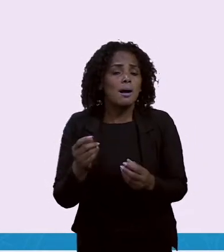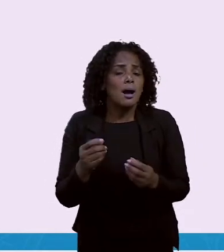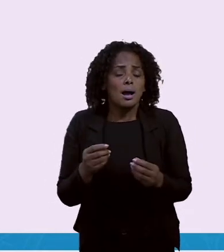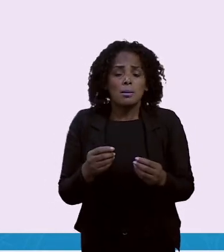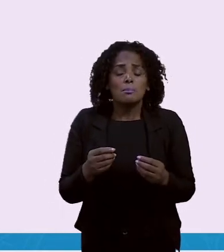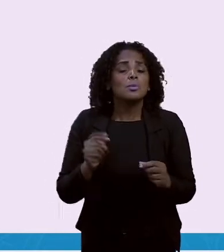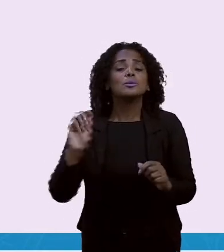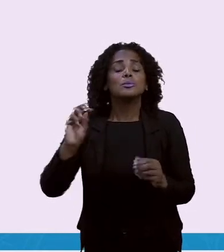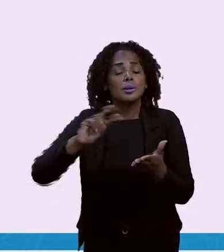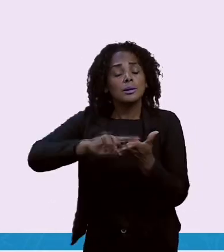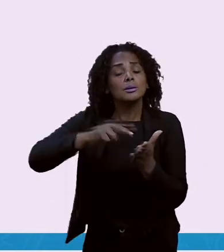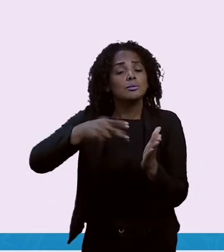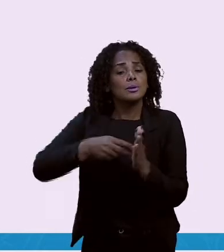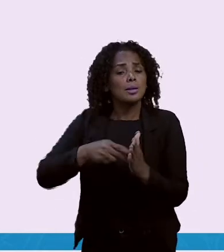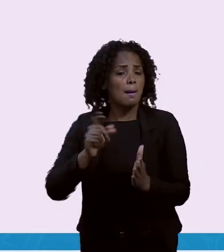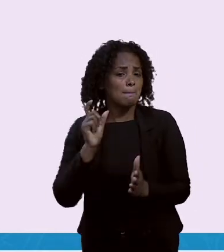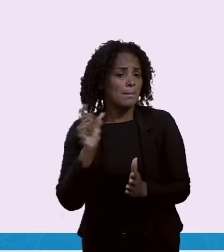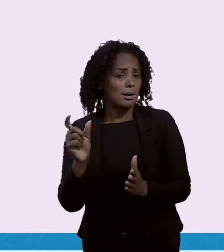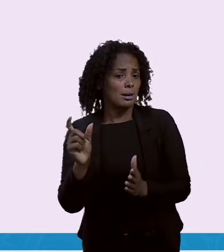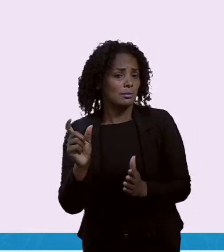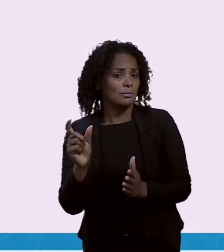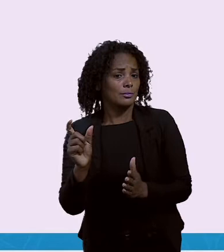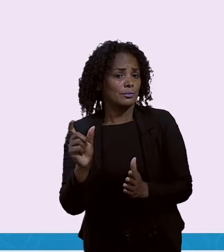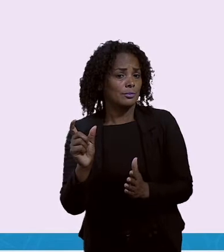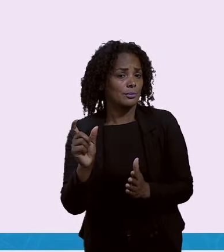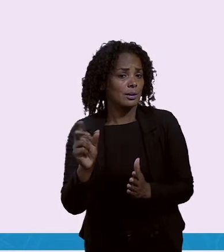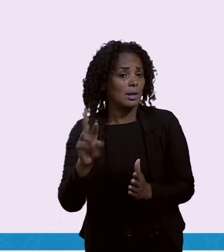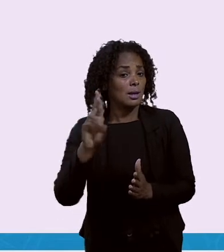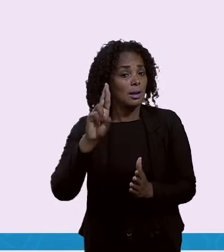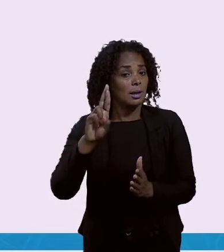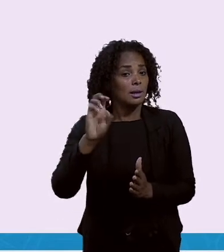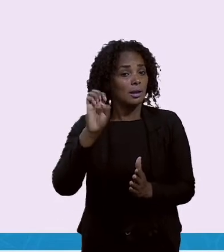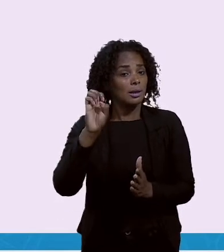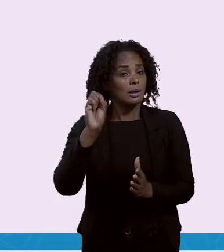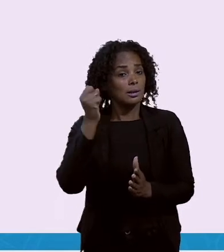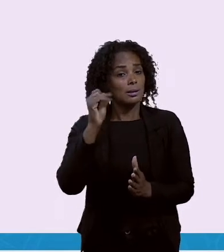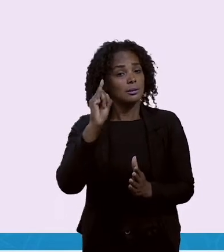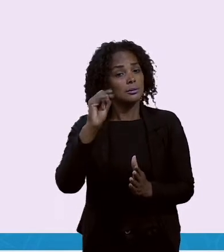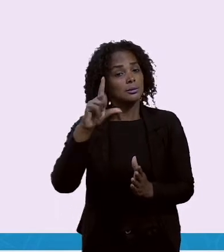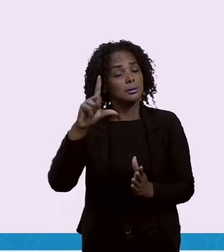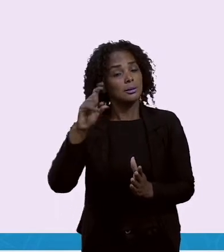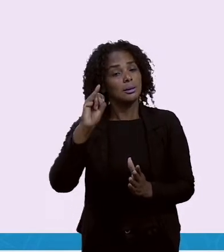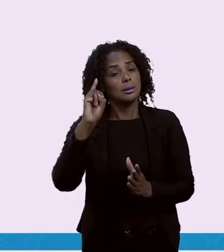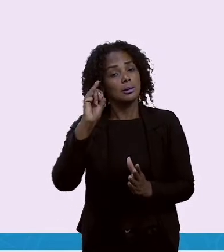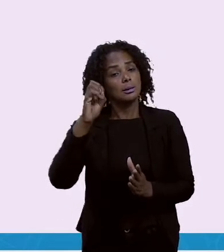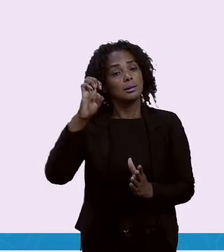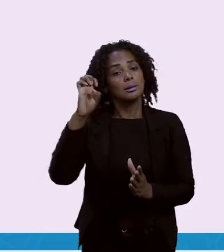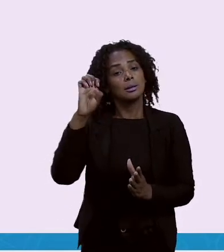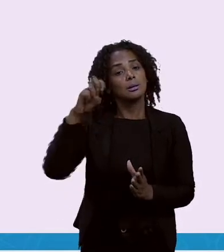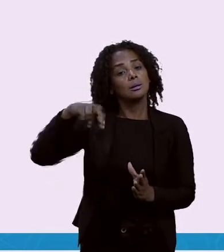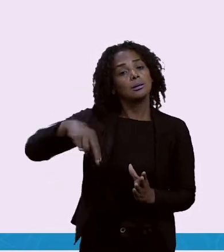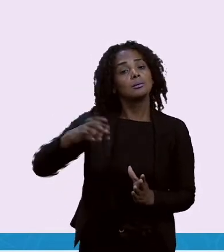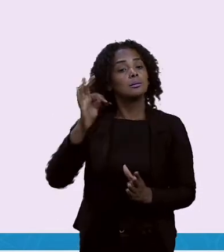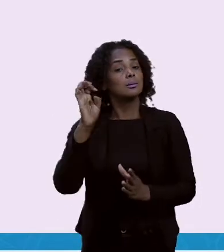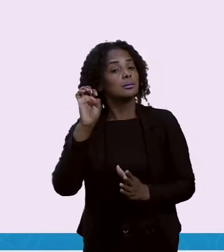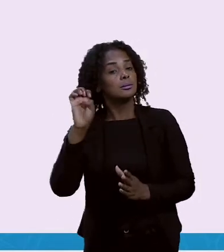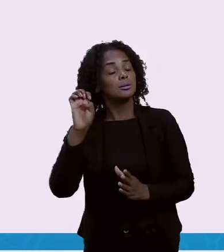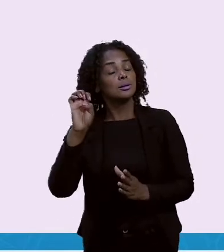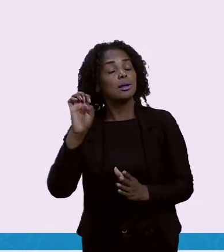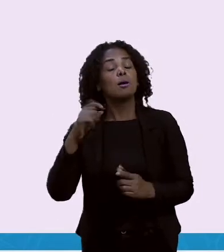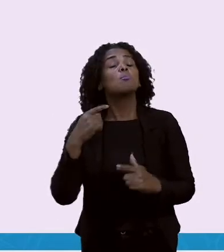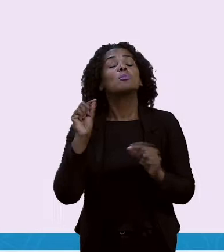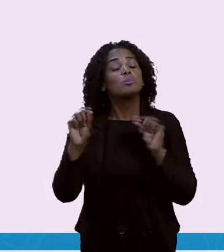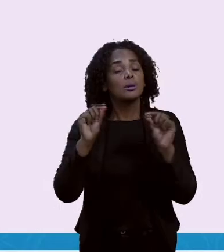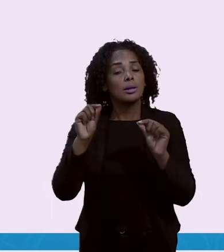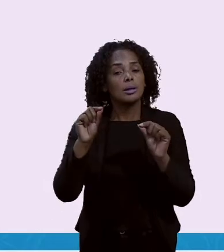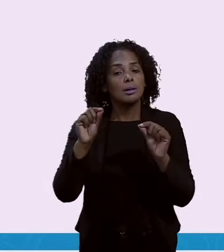afinal significa resiliente? Possui uma capacidade de voltar à sua forma original.